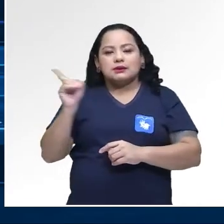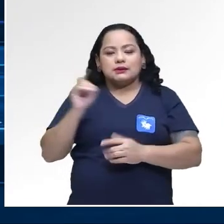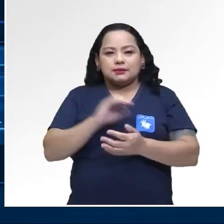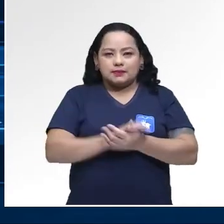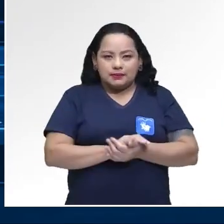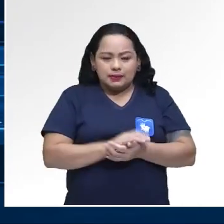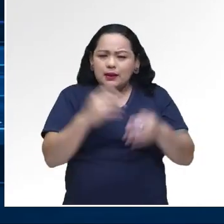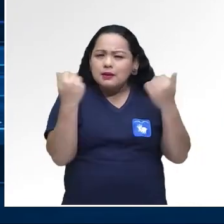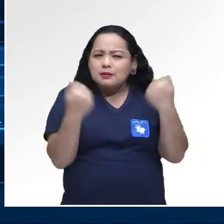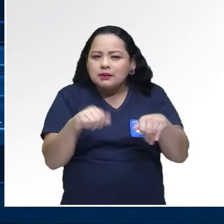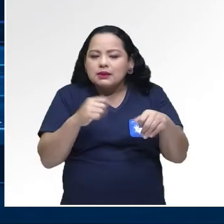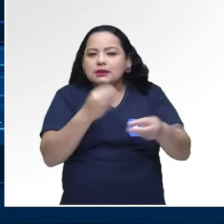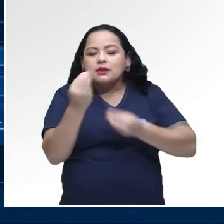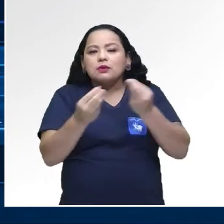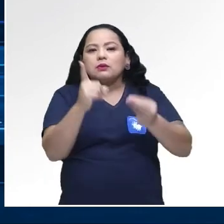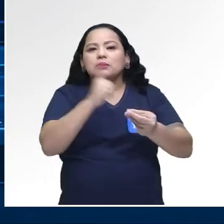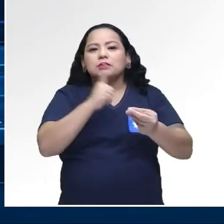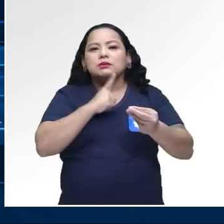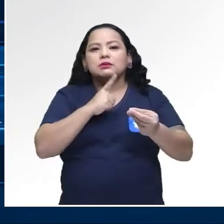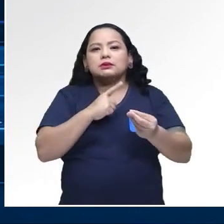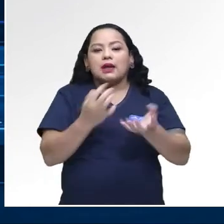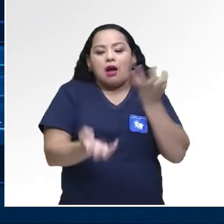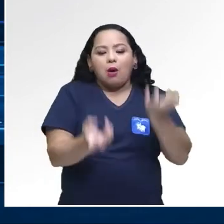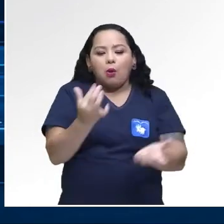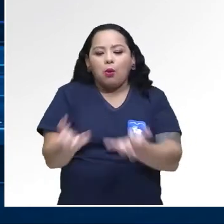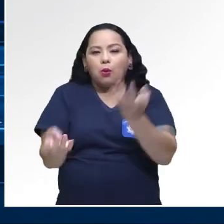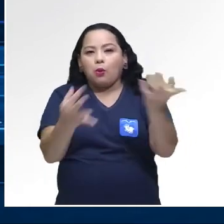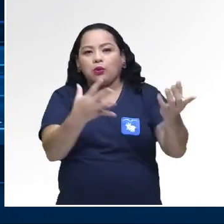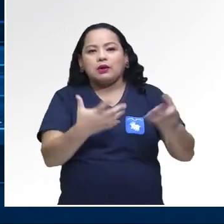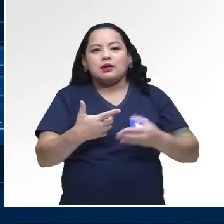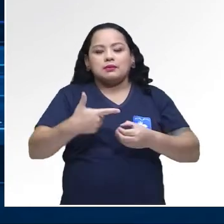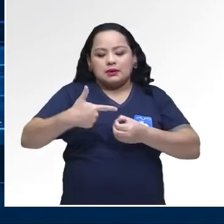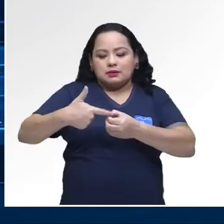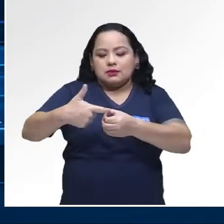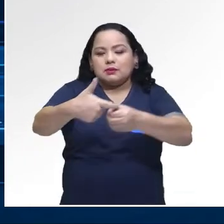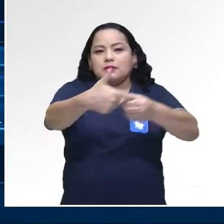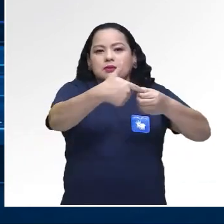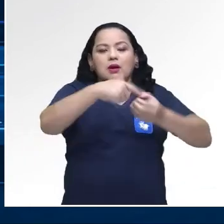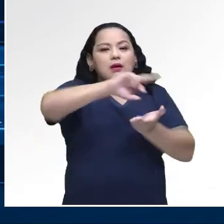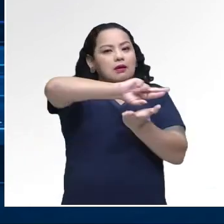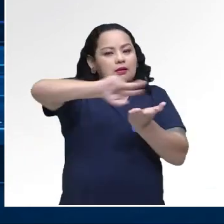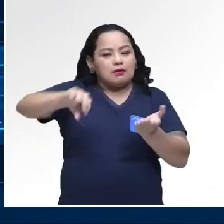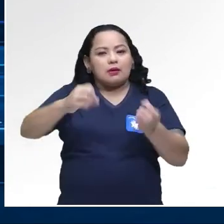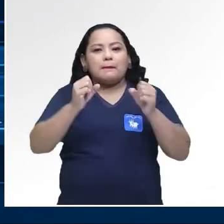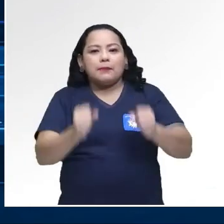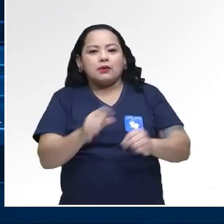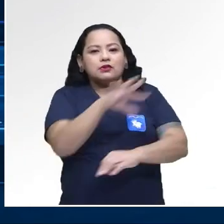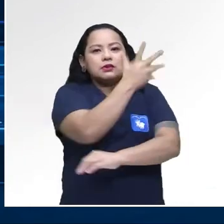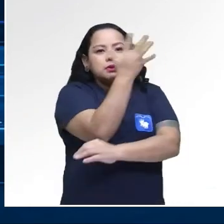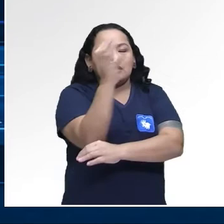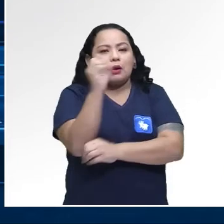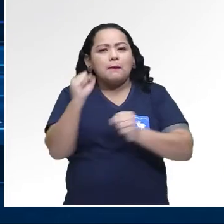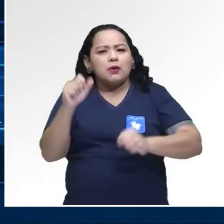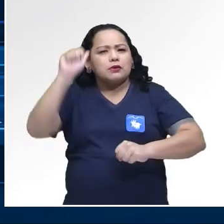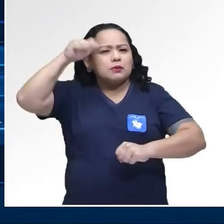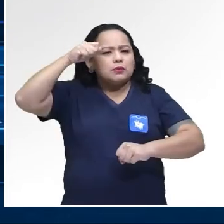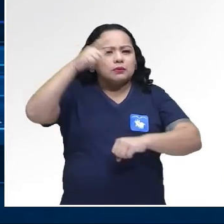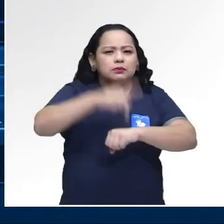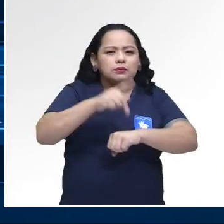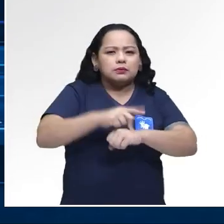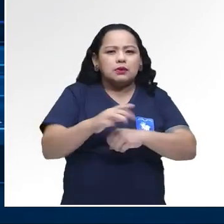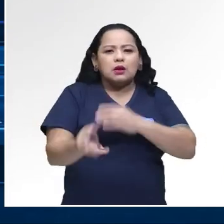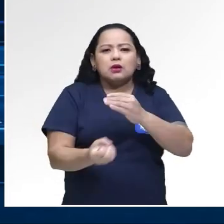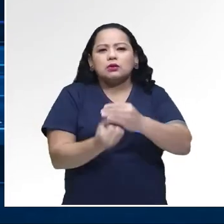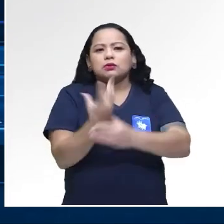é necessário que tenha queima de combustíveis. E aí, esse combustível pode ser lenha, pode ser carvão,